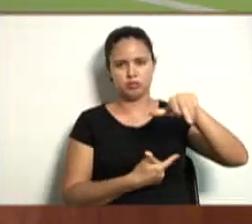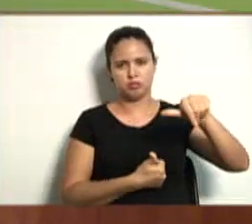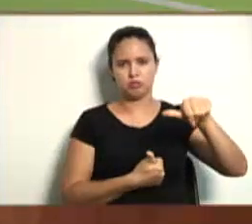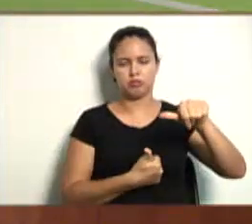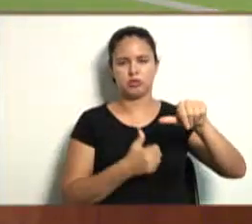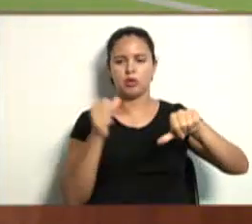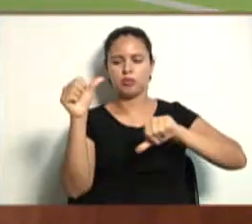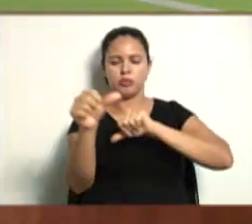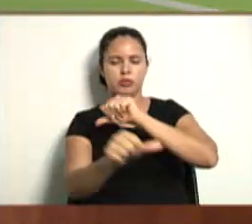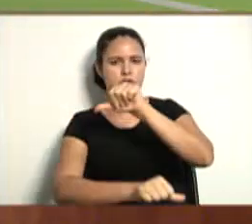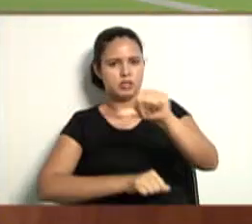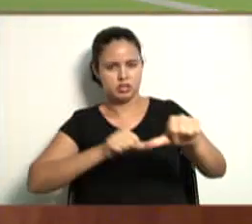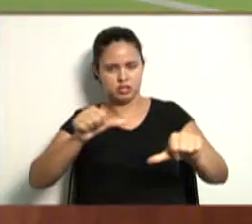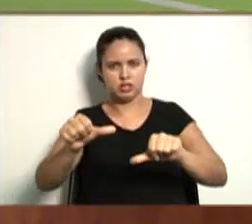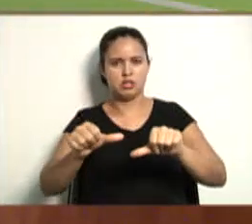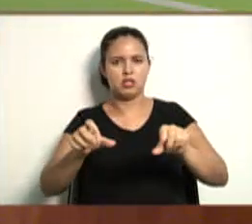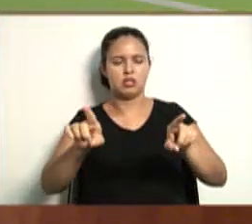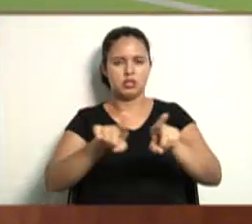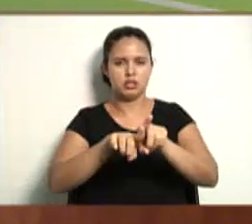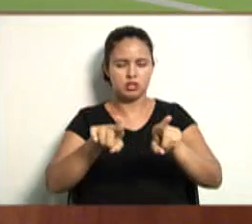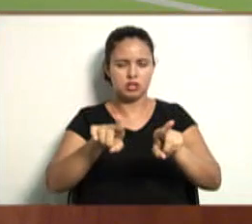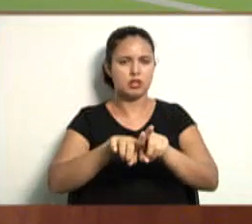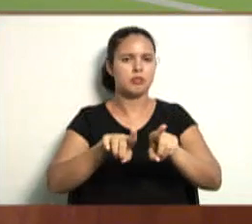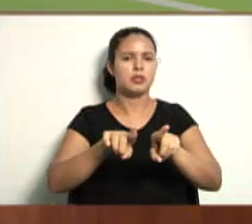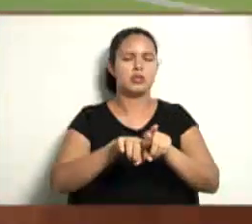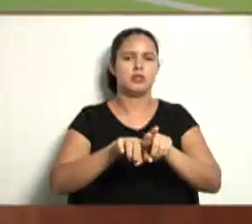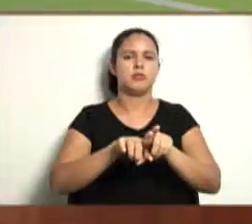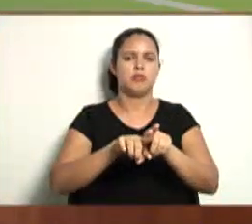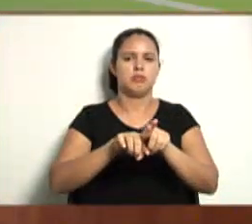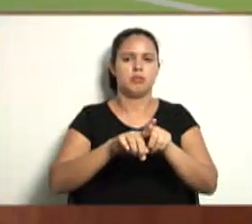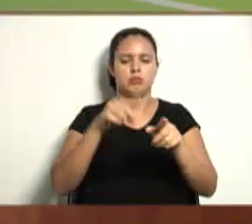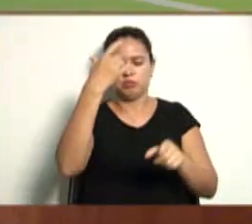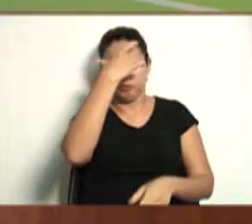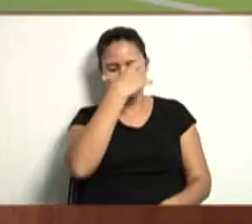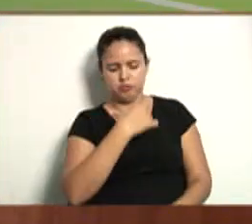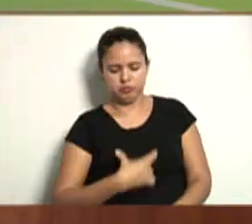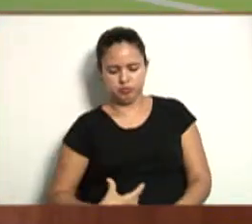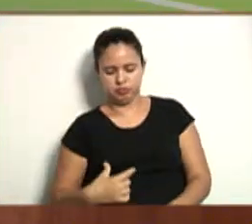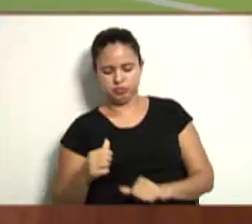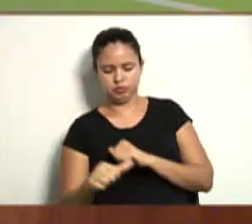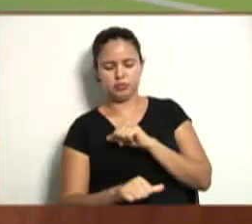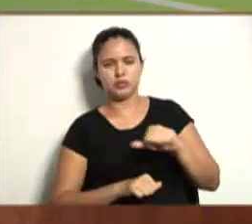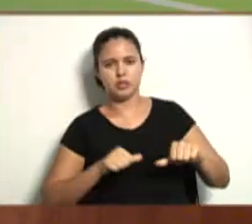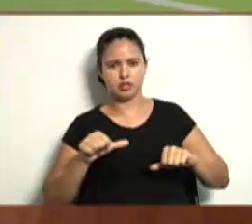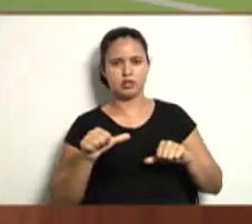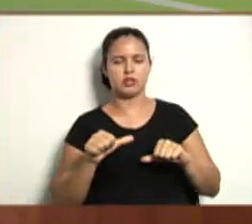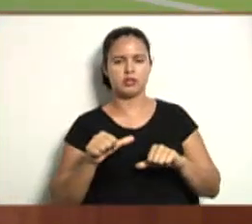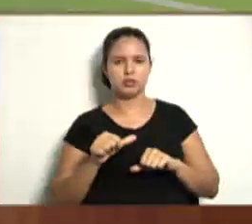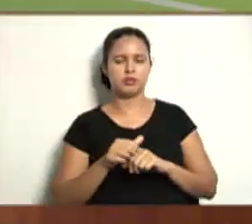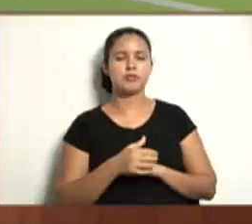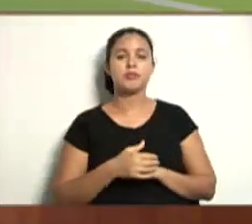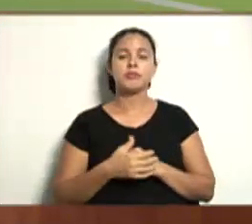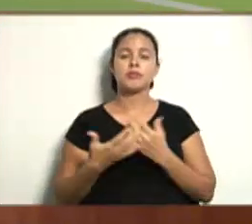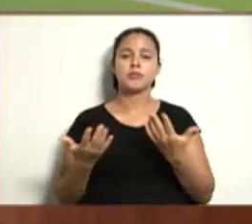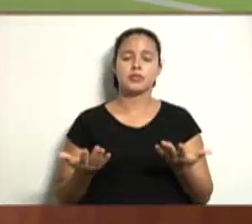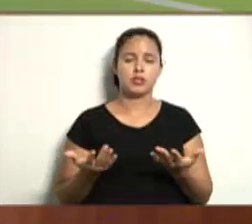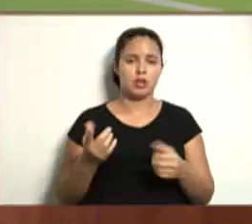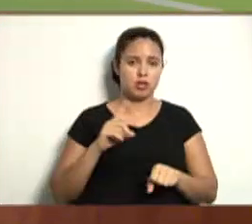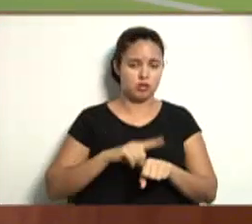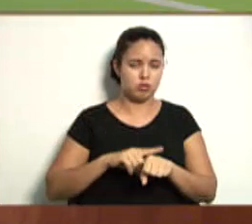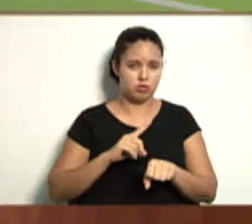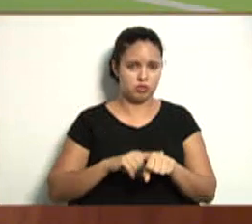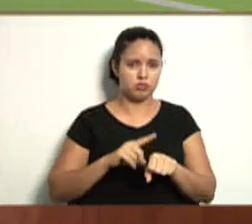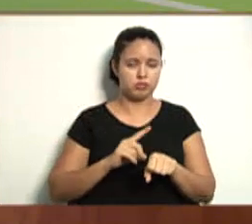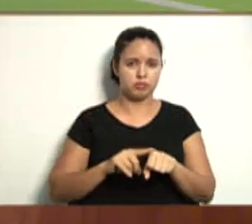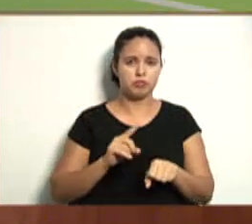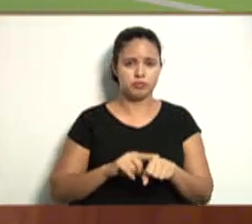a si mesmo como homem. Ok? Aí, neste momento, eu não estava olhando direto nos